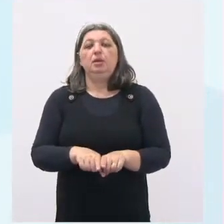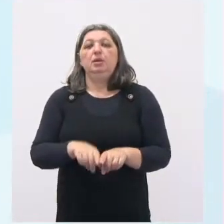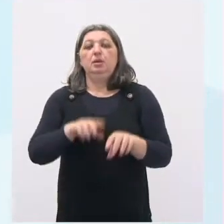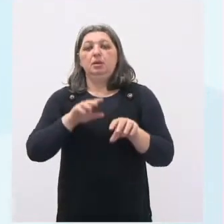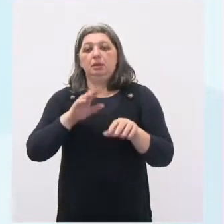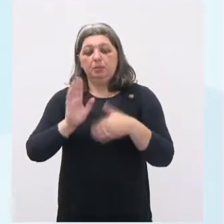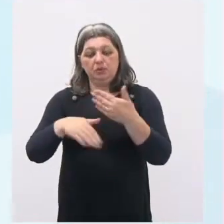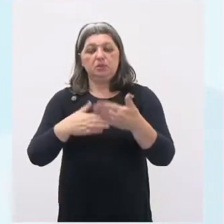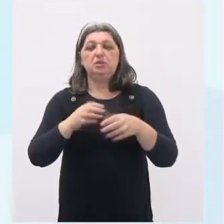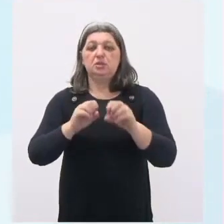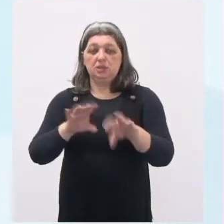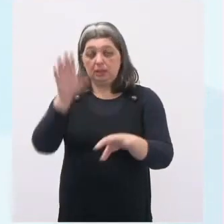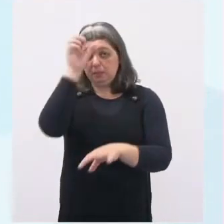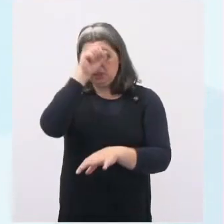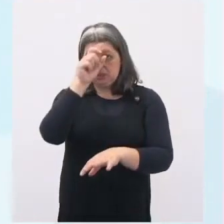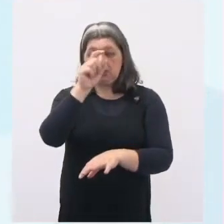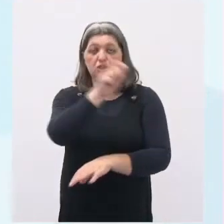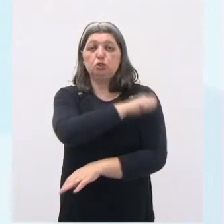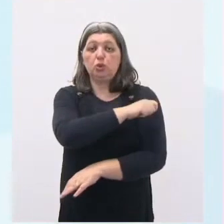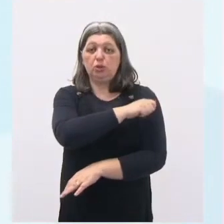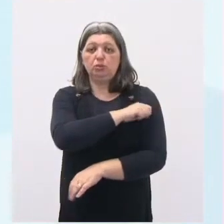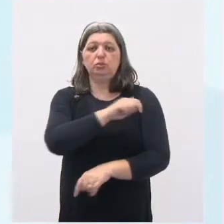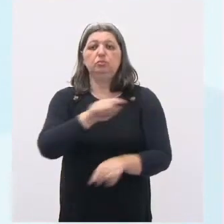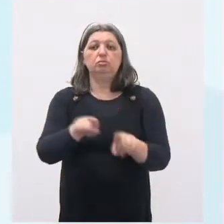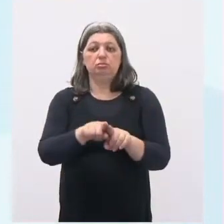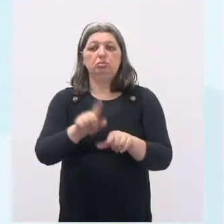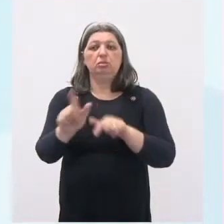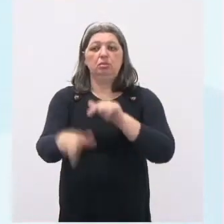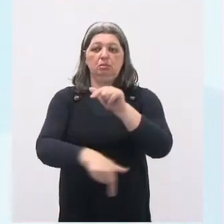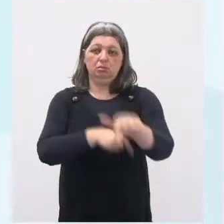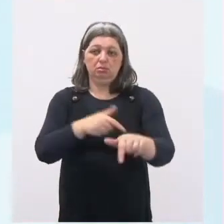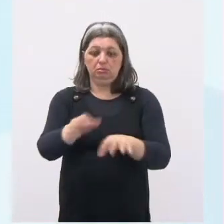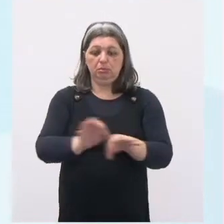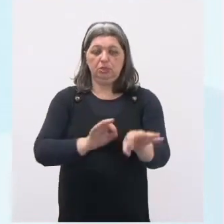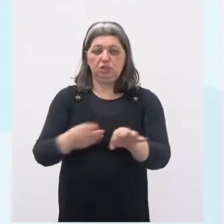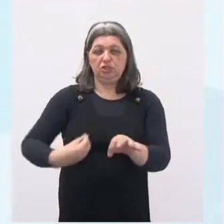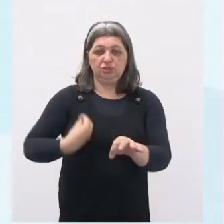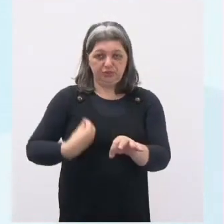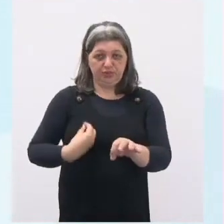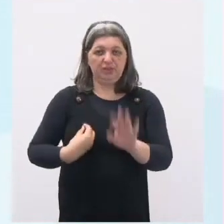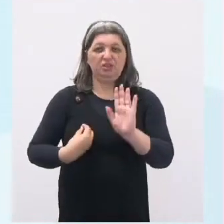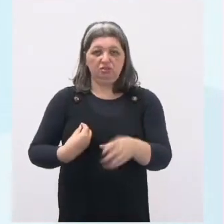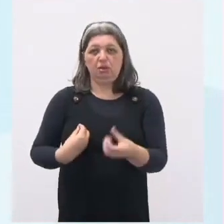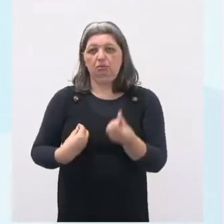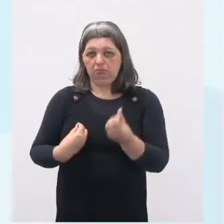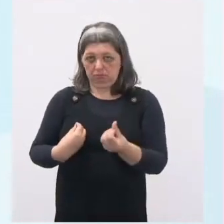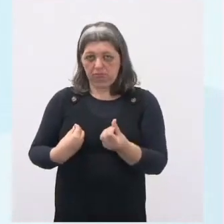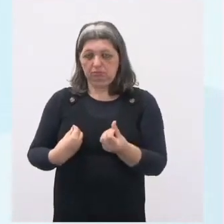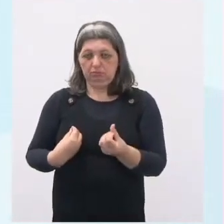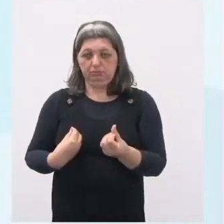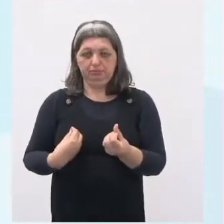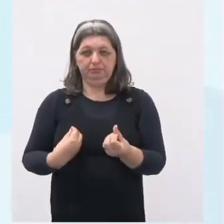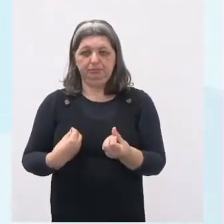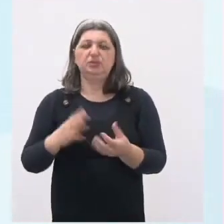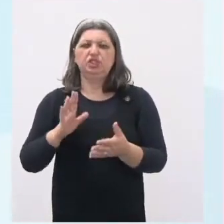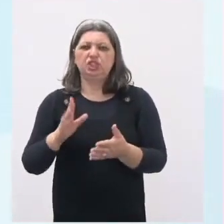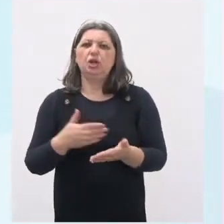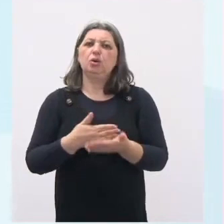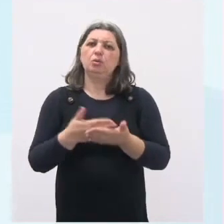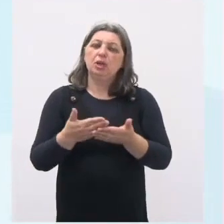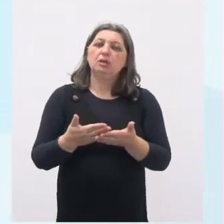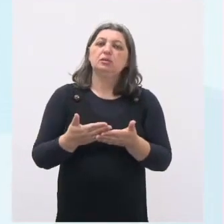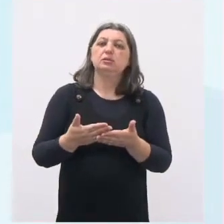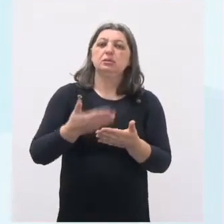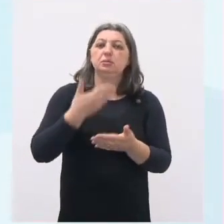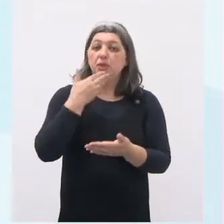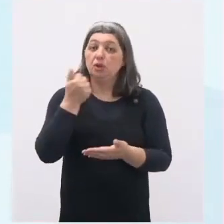Né? Então podemos ver, Lu, que ali tem um trabalho e um projeto de vida, que isso também já está começando a criar uma certa robustez, né?